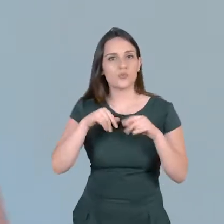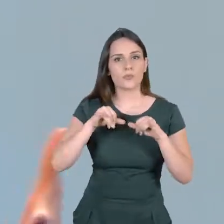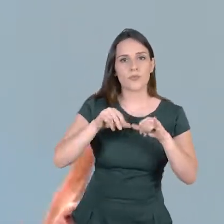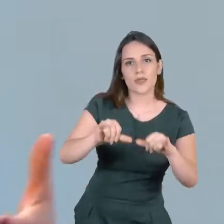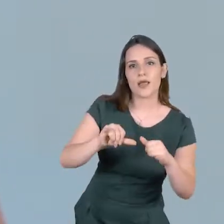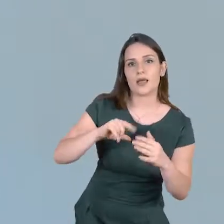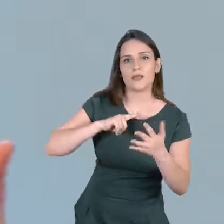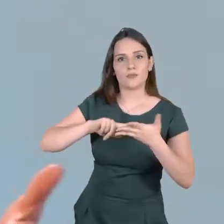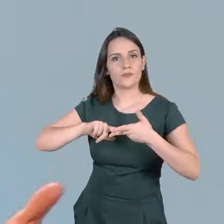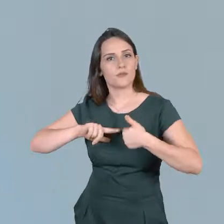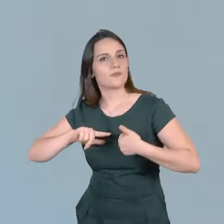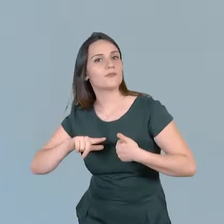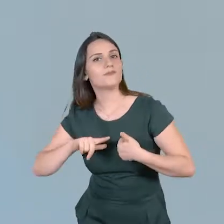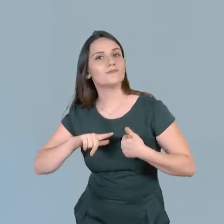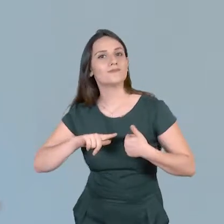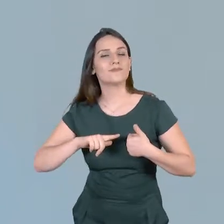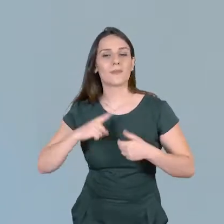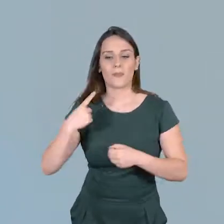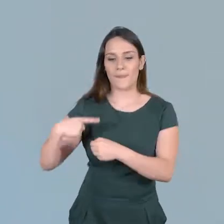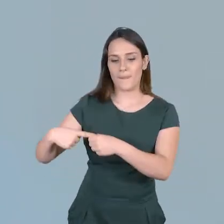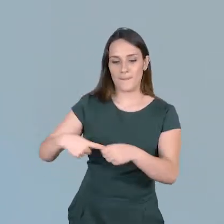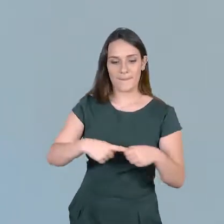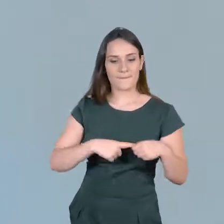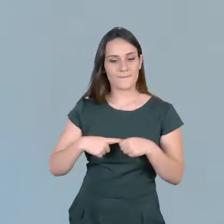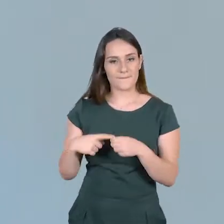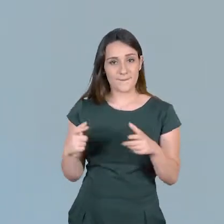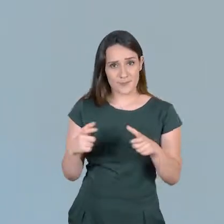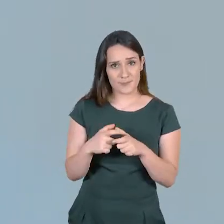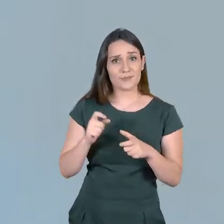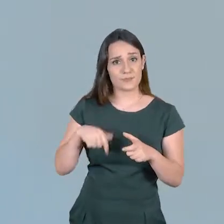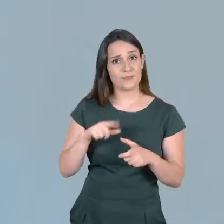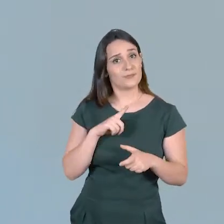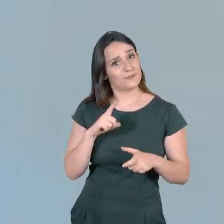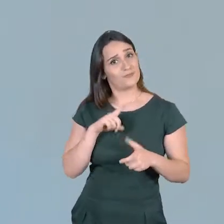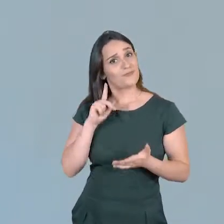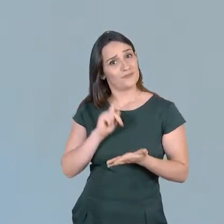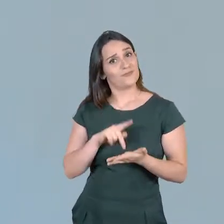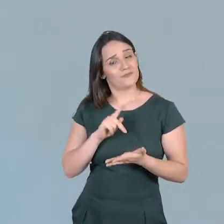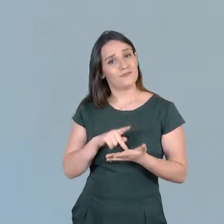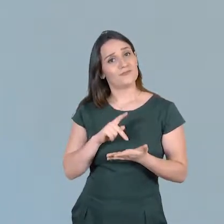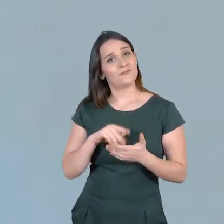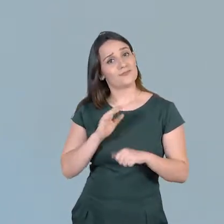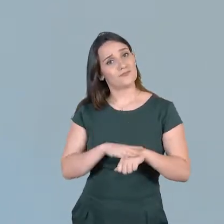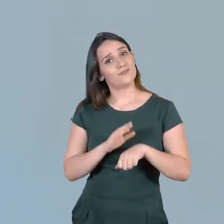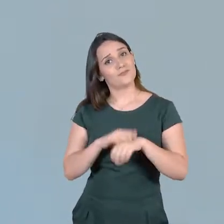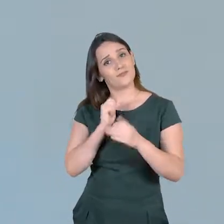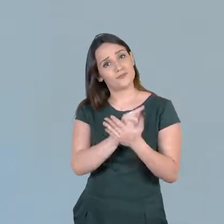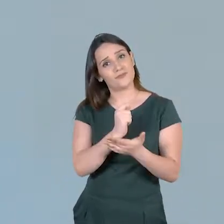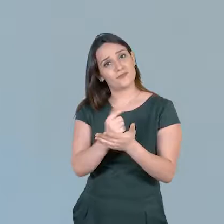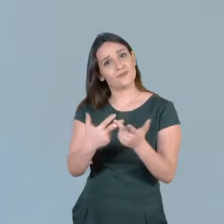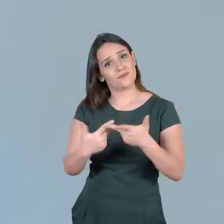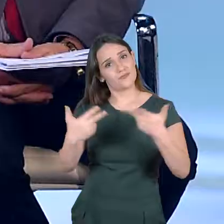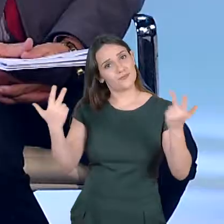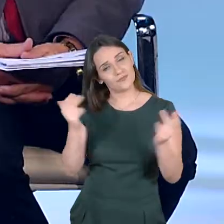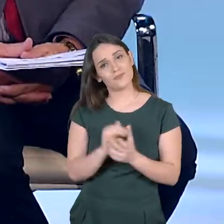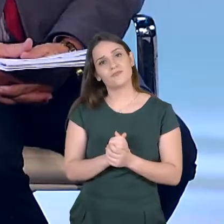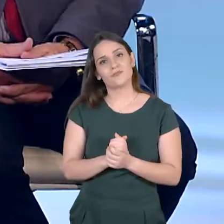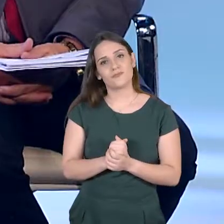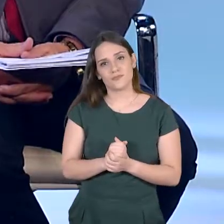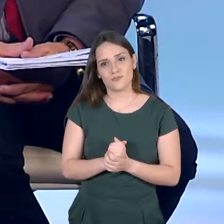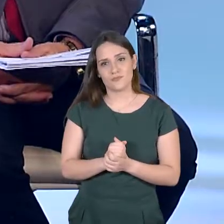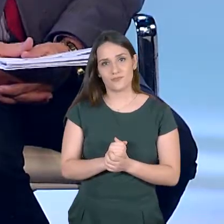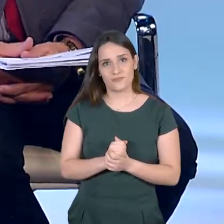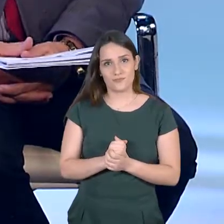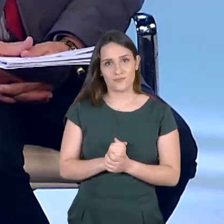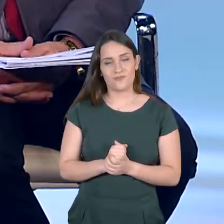porque nos municípios menores, e aqui no nosso estado nós temos essa realidade de fato, é assim que as coisas se movimentam. E